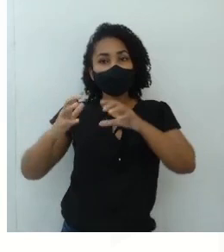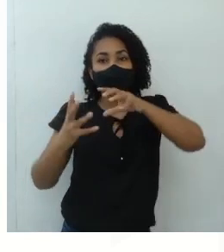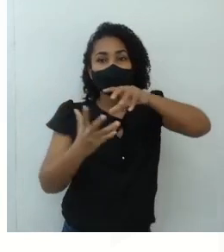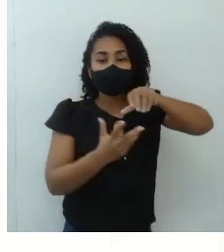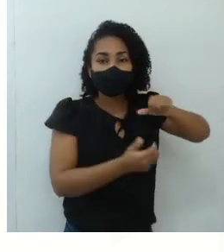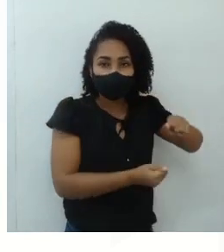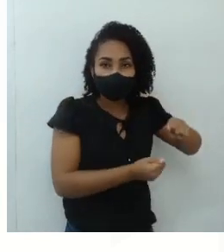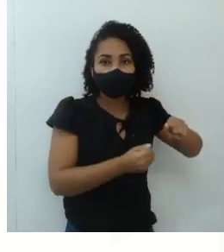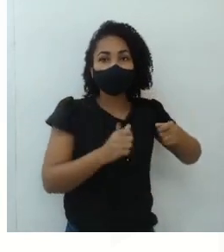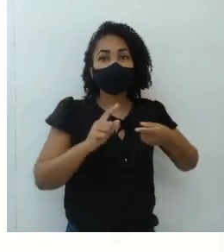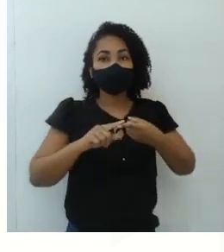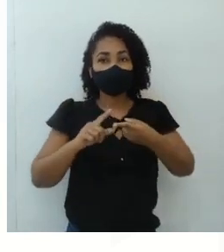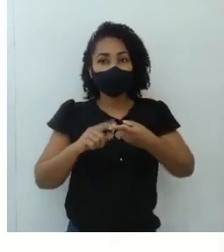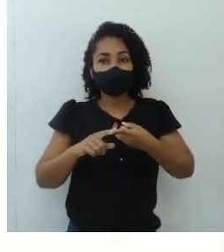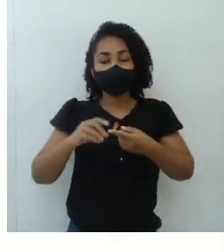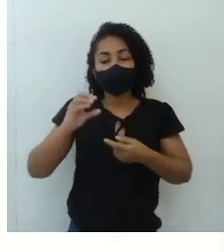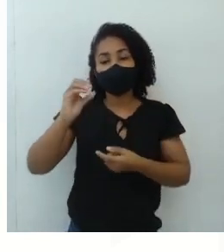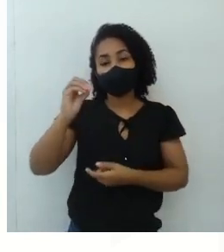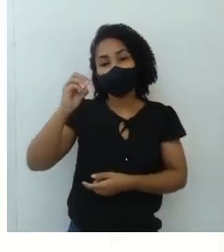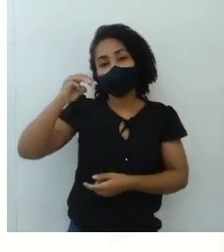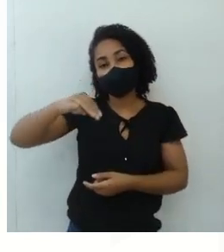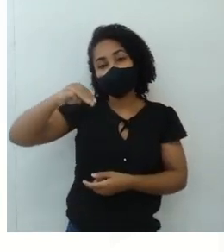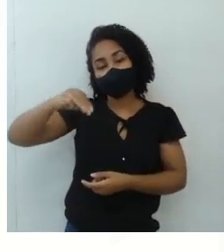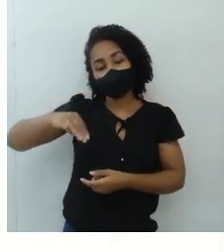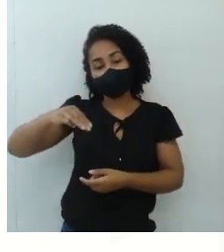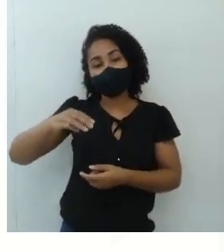seja, OMM.